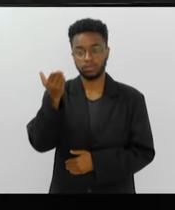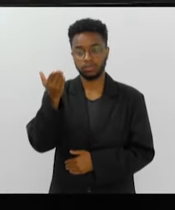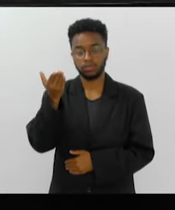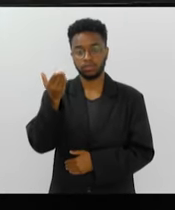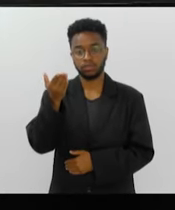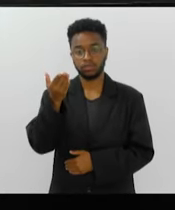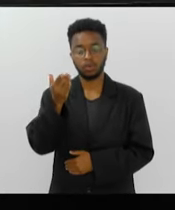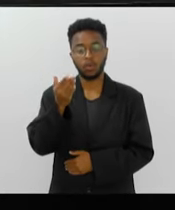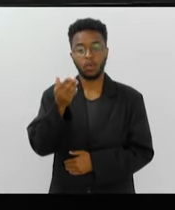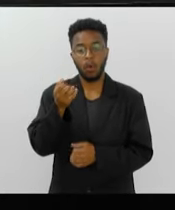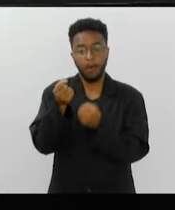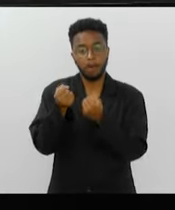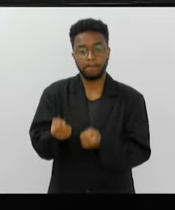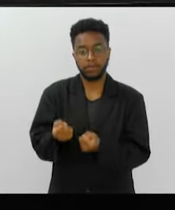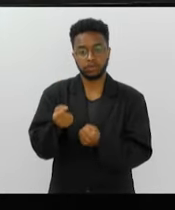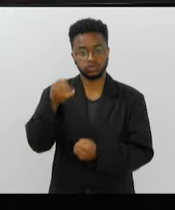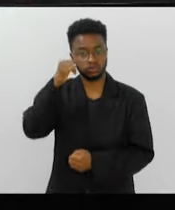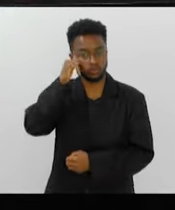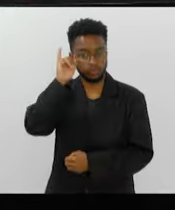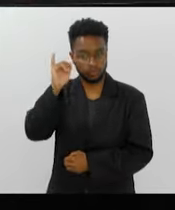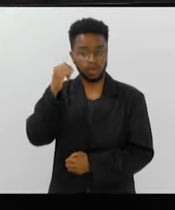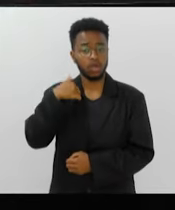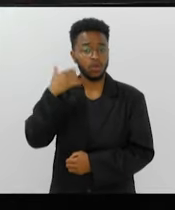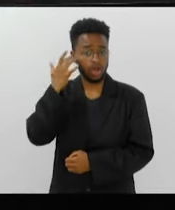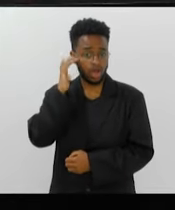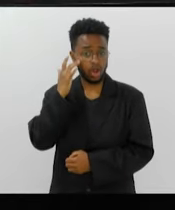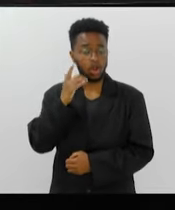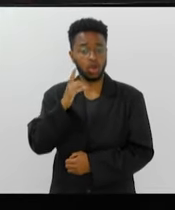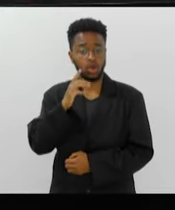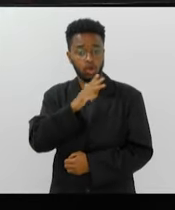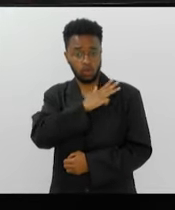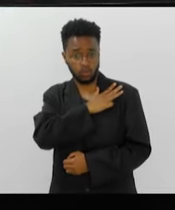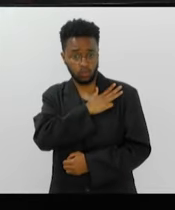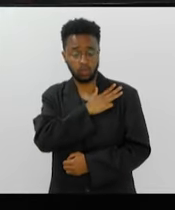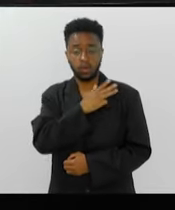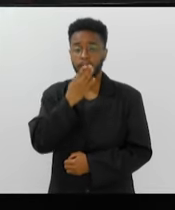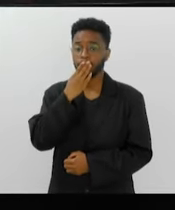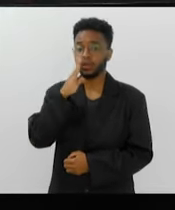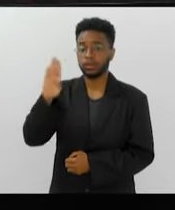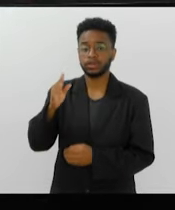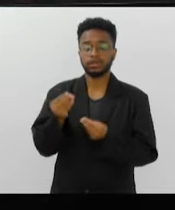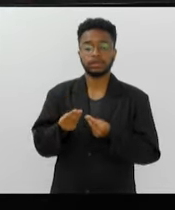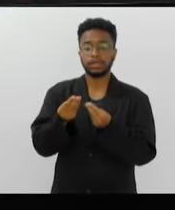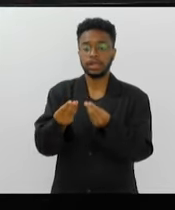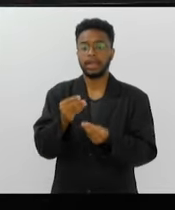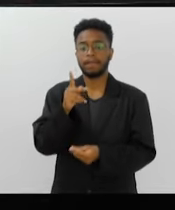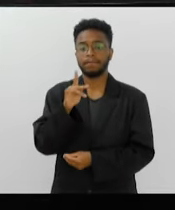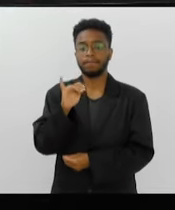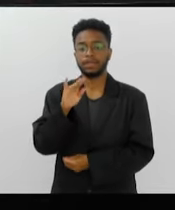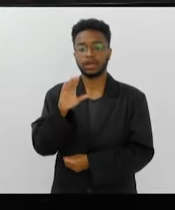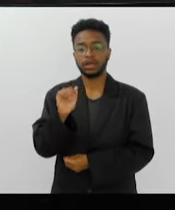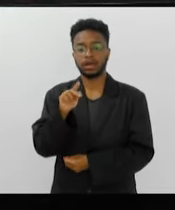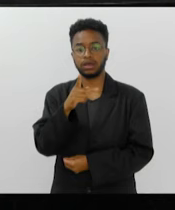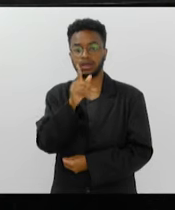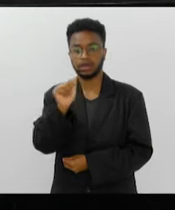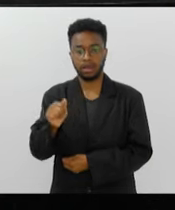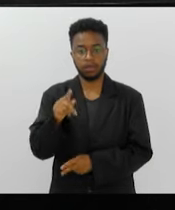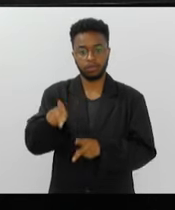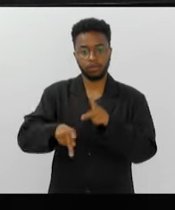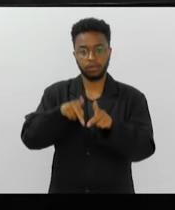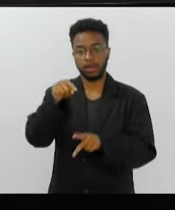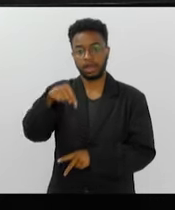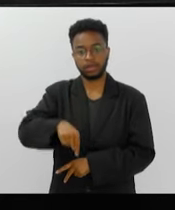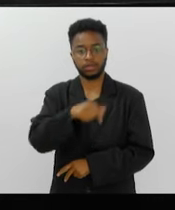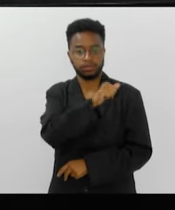boi se eu não me engano foi o Lula que prometeu picanha pra população brasileira e cervejinha nos finais de semana e hoje o que a